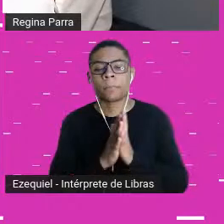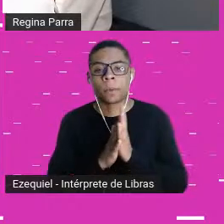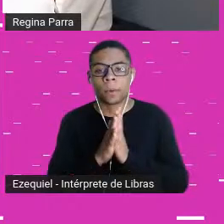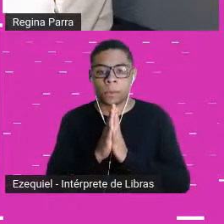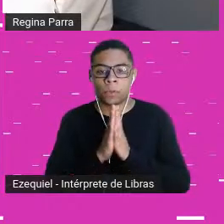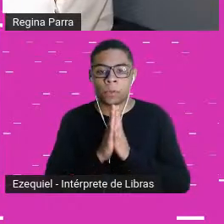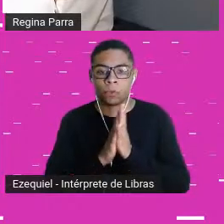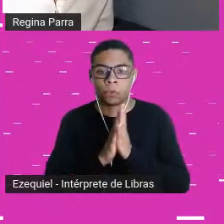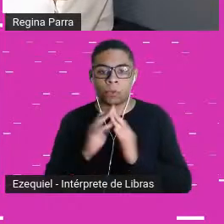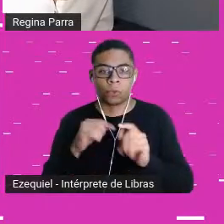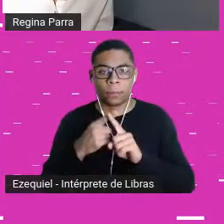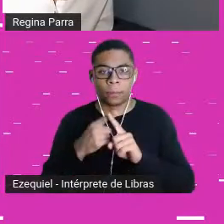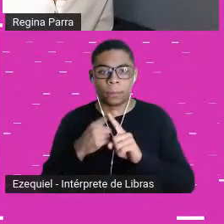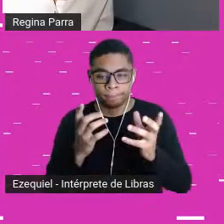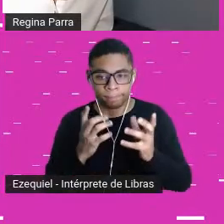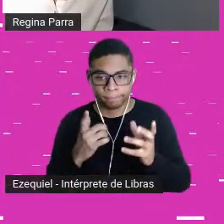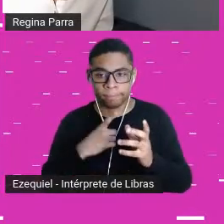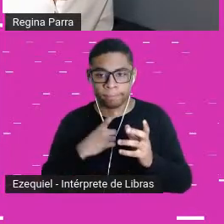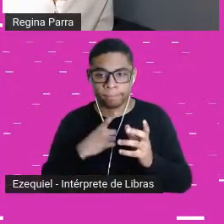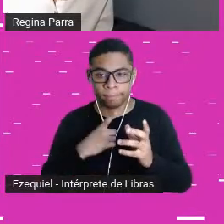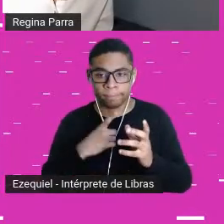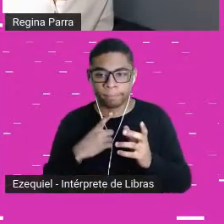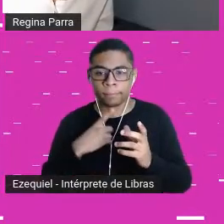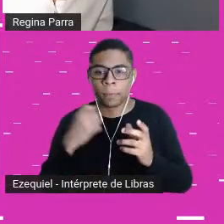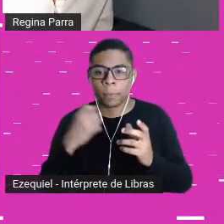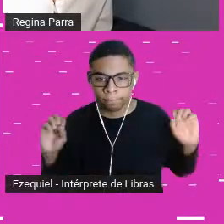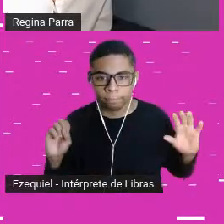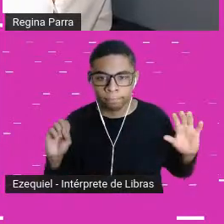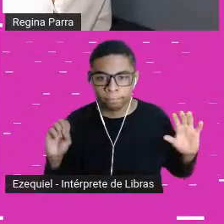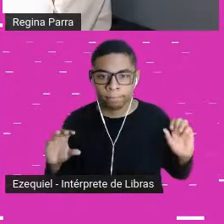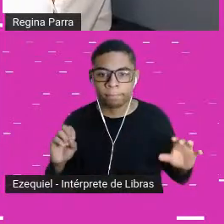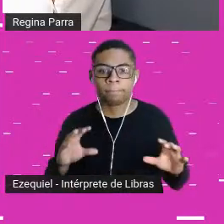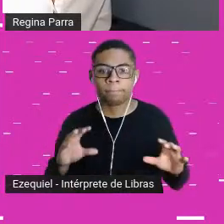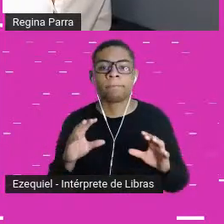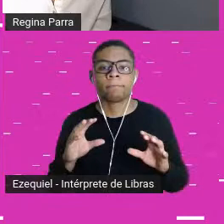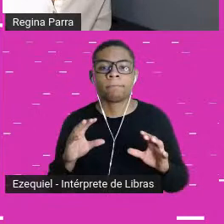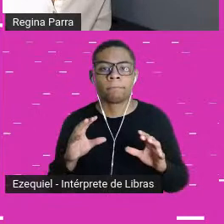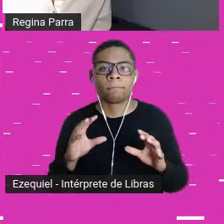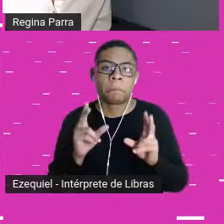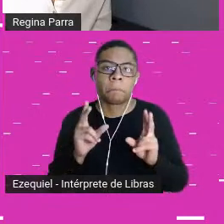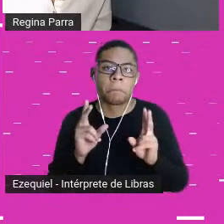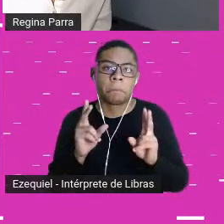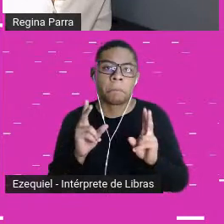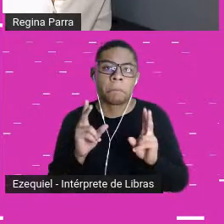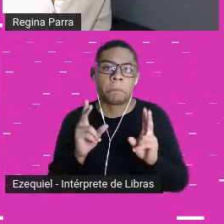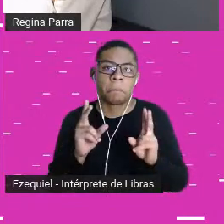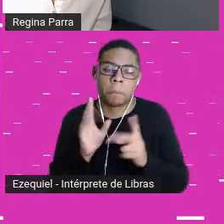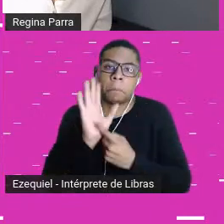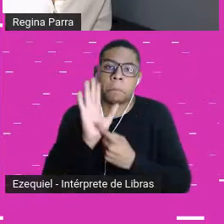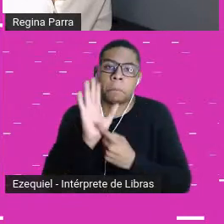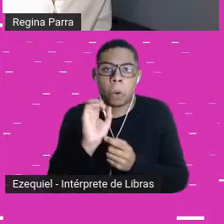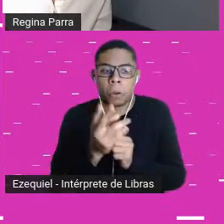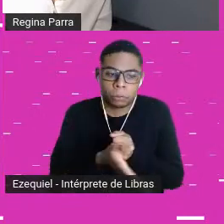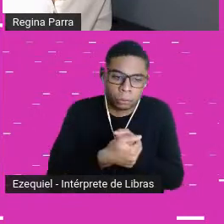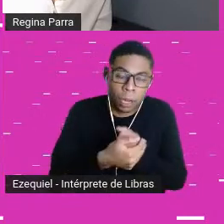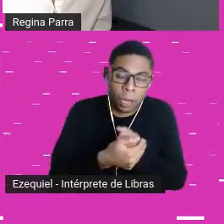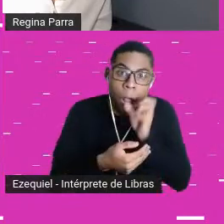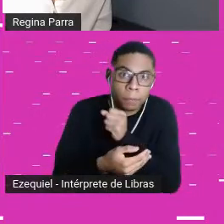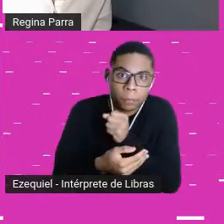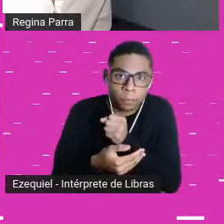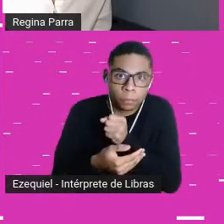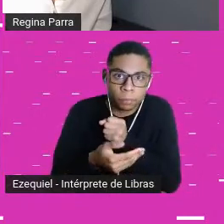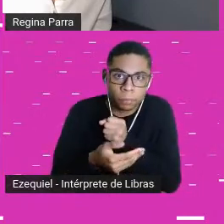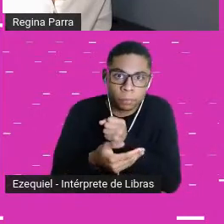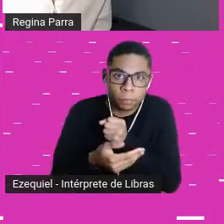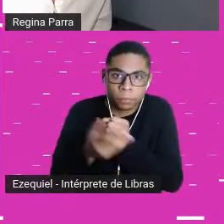aparições, né? Aparições assim, que se revelassem e se escondessem muito rapidamente. Então, eu